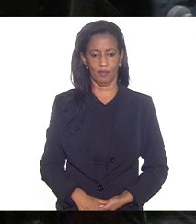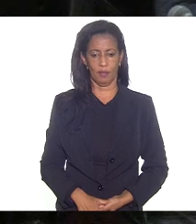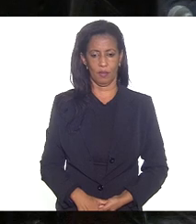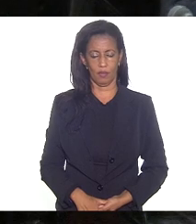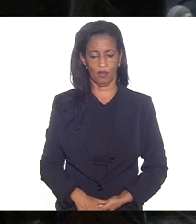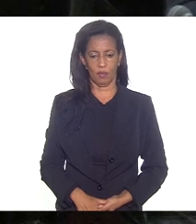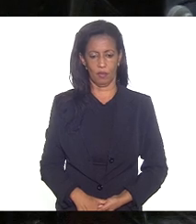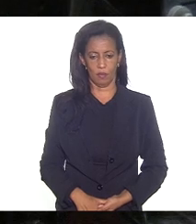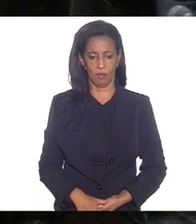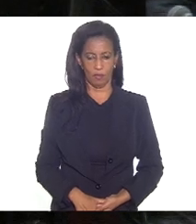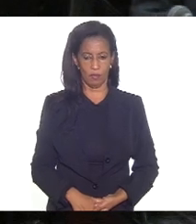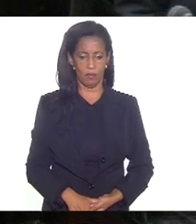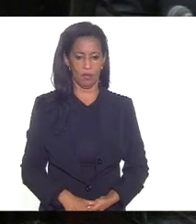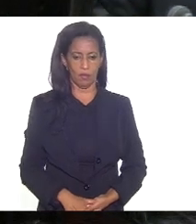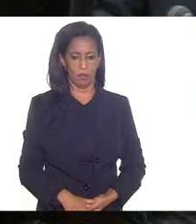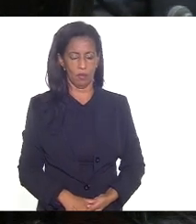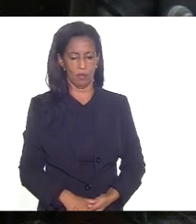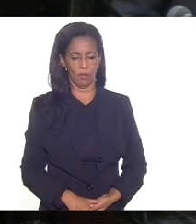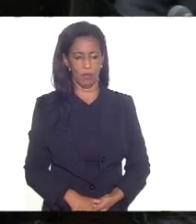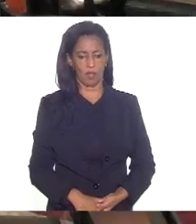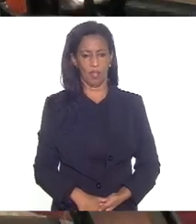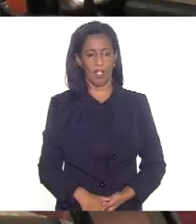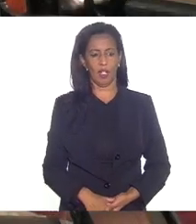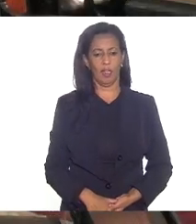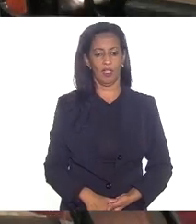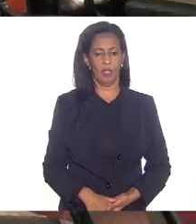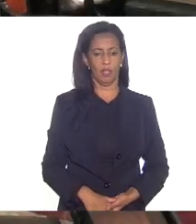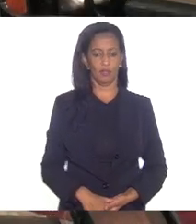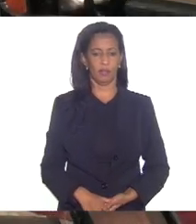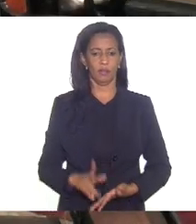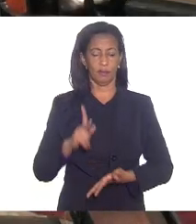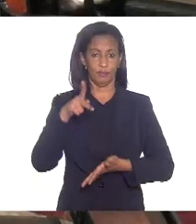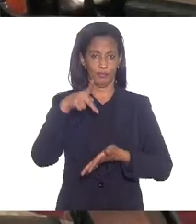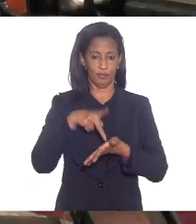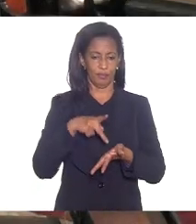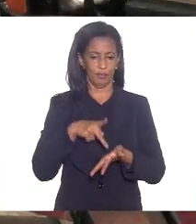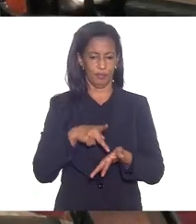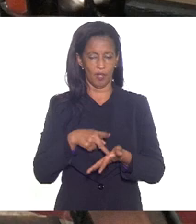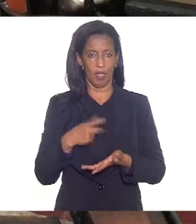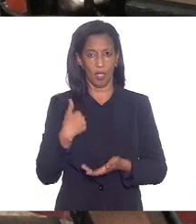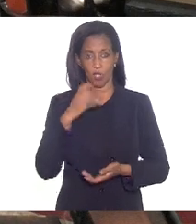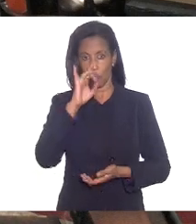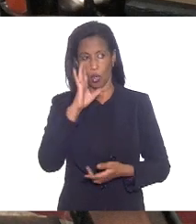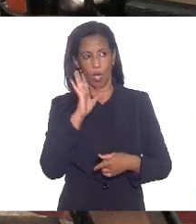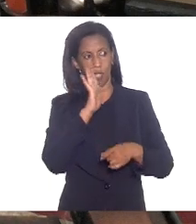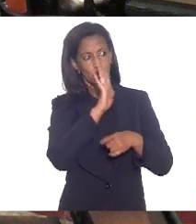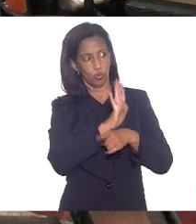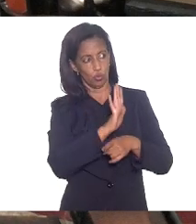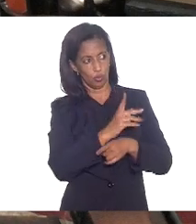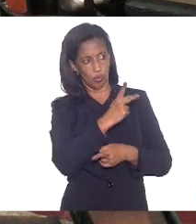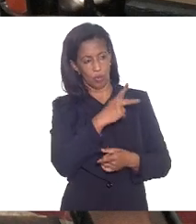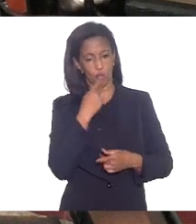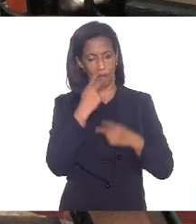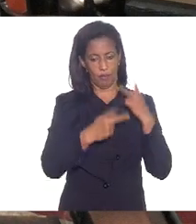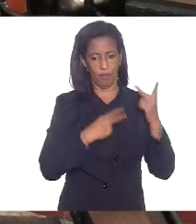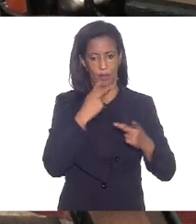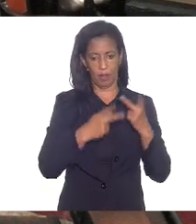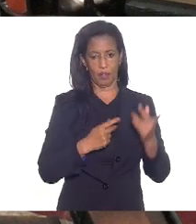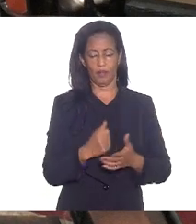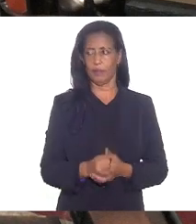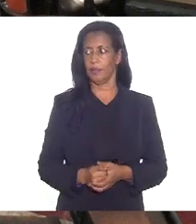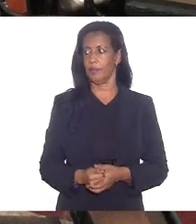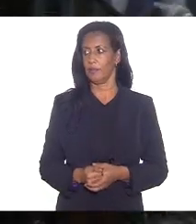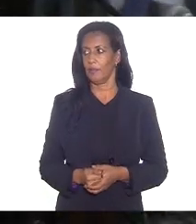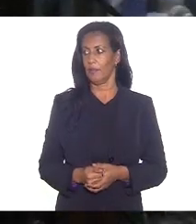Deputado, me permita uma parte, não saia da tribuna. Na verdade, eu queria apenas contribuir com a sua fala, que é